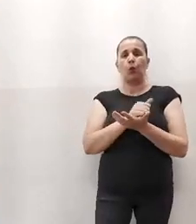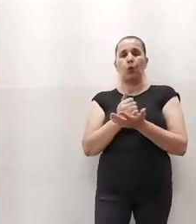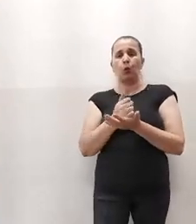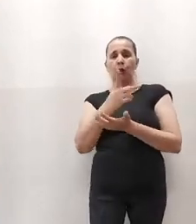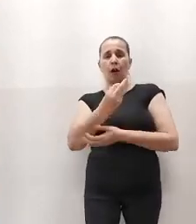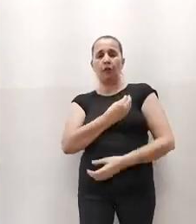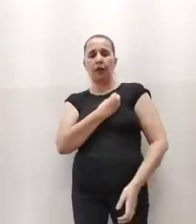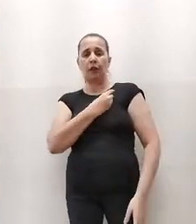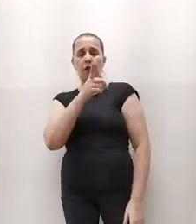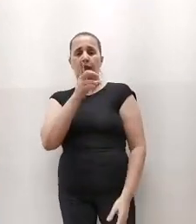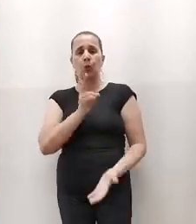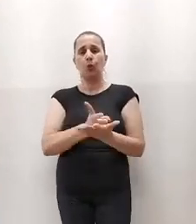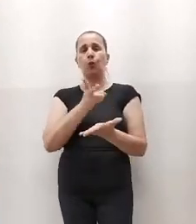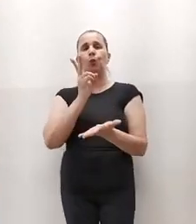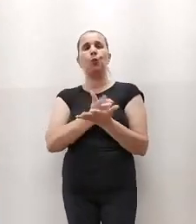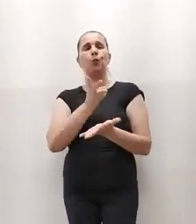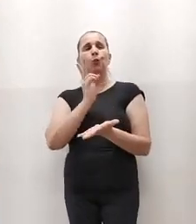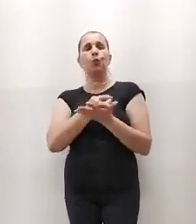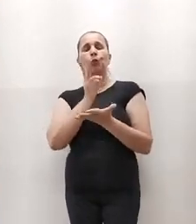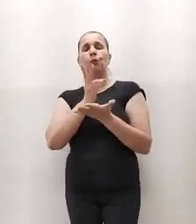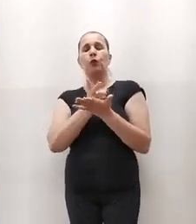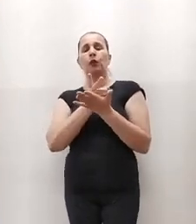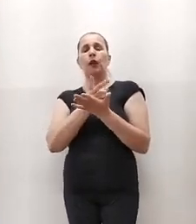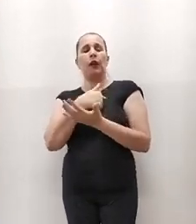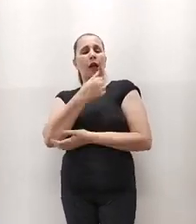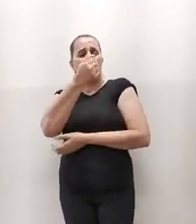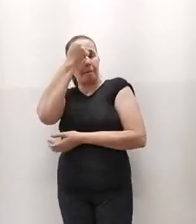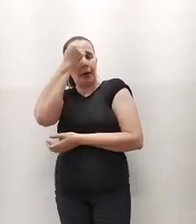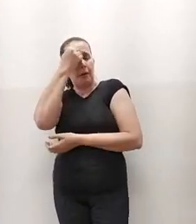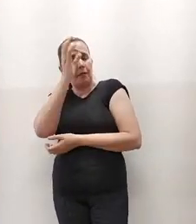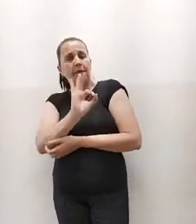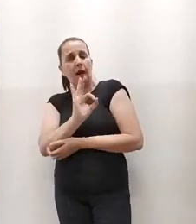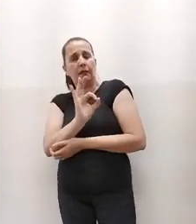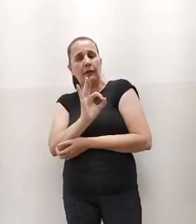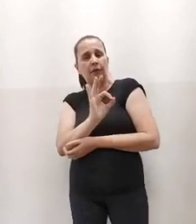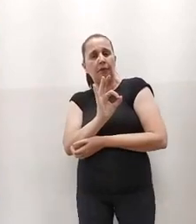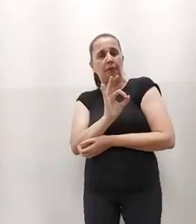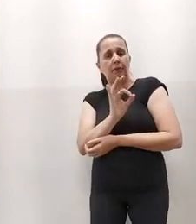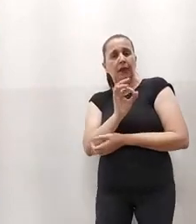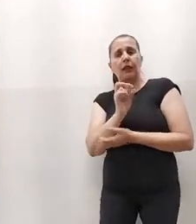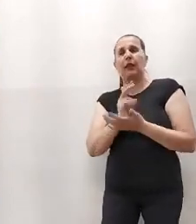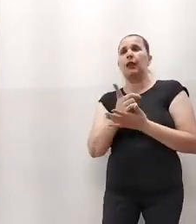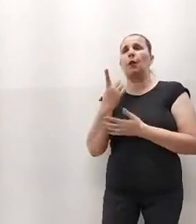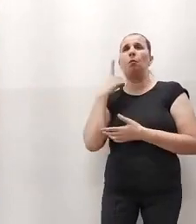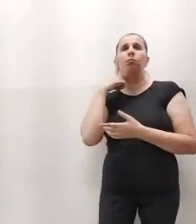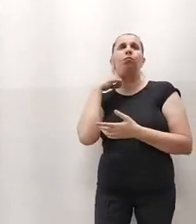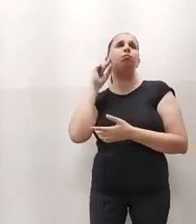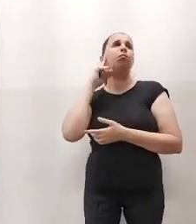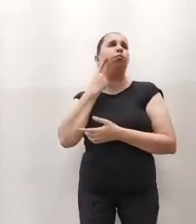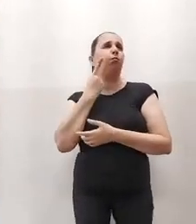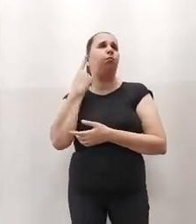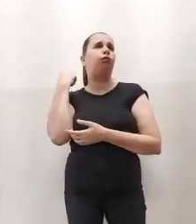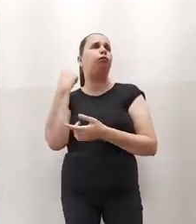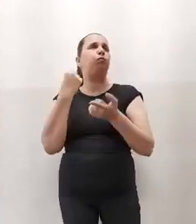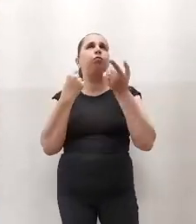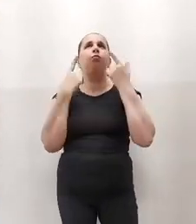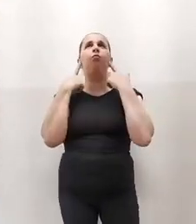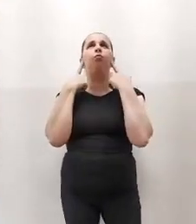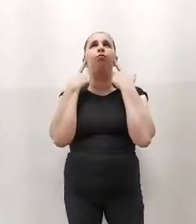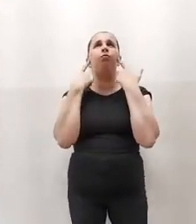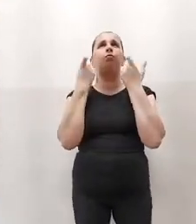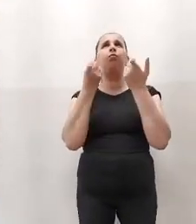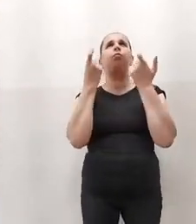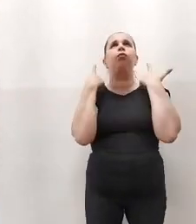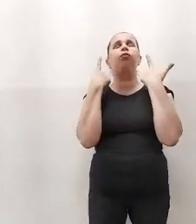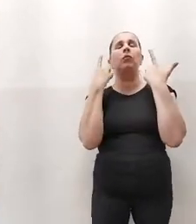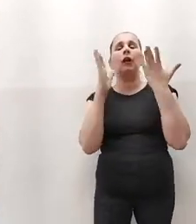você continua sem arrependimento e permanece, não ouve ninguém, continua pirracendo, continua cheio de